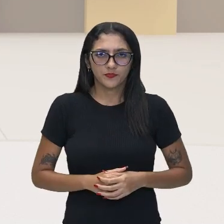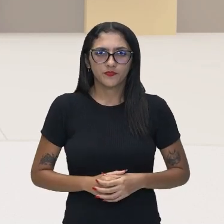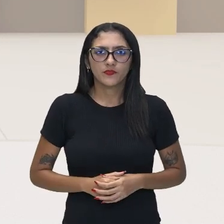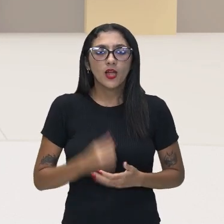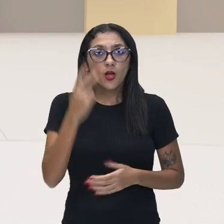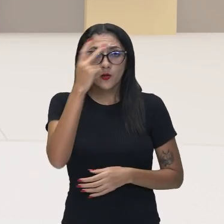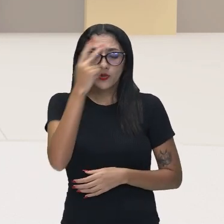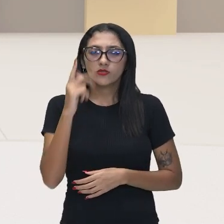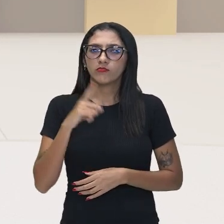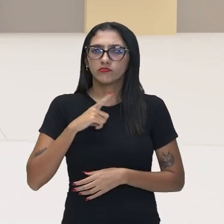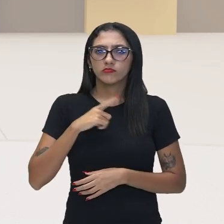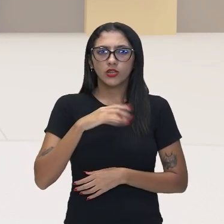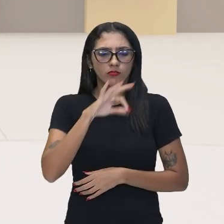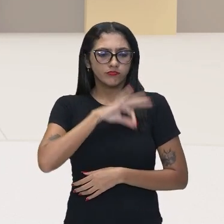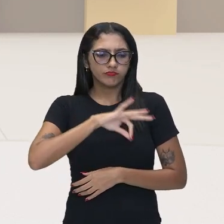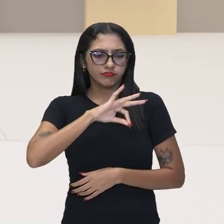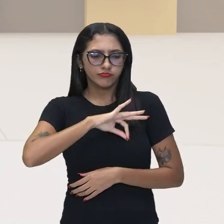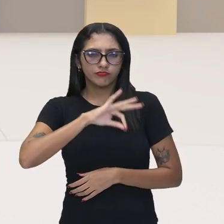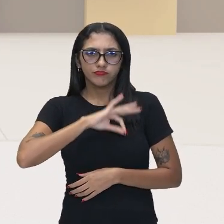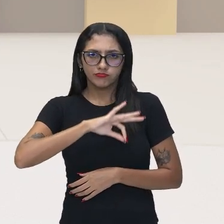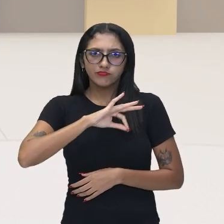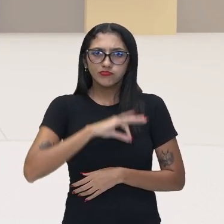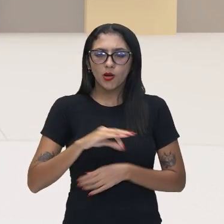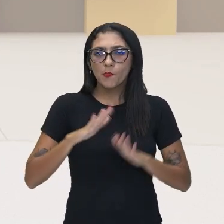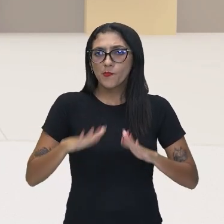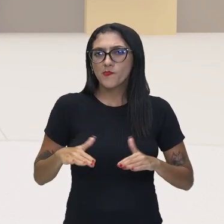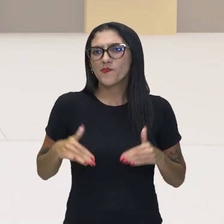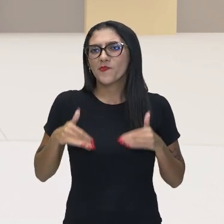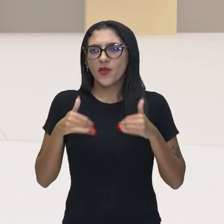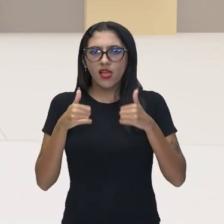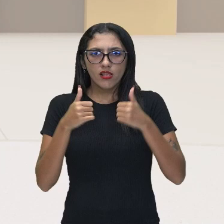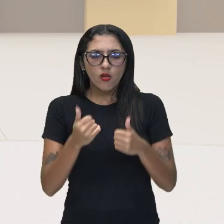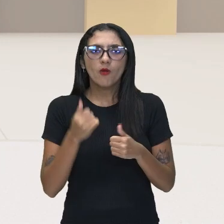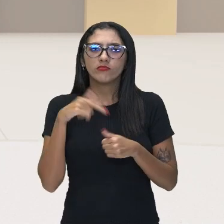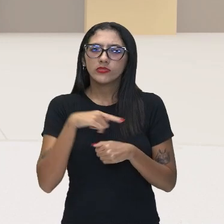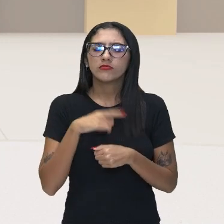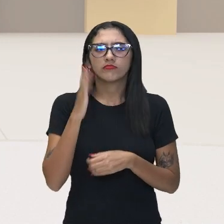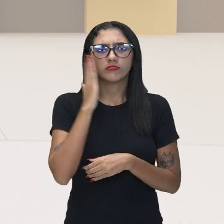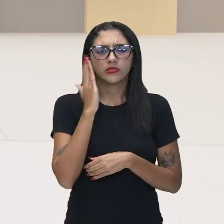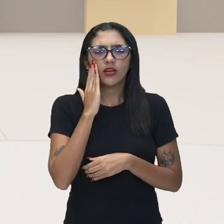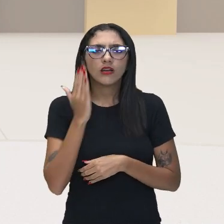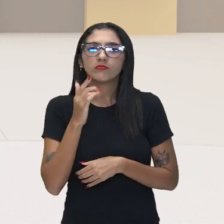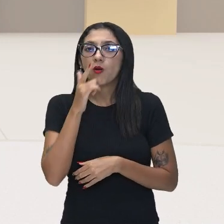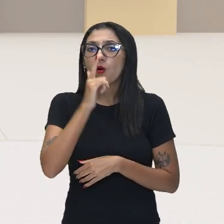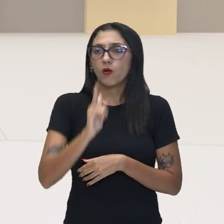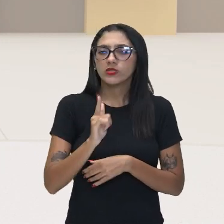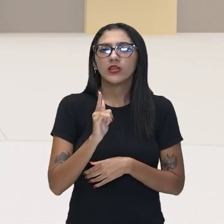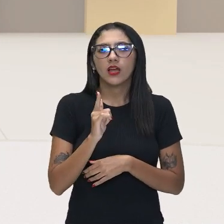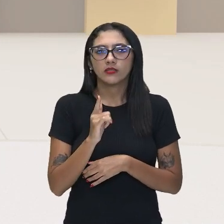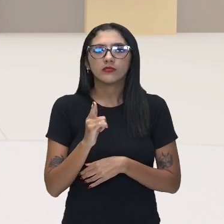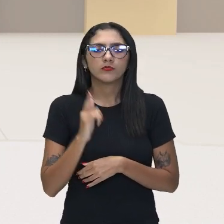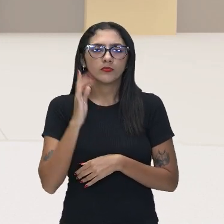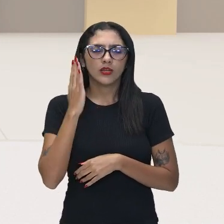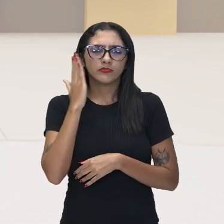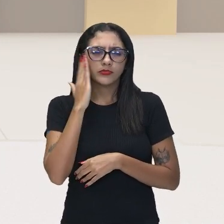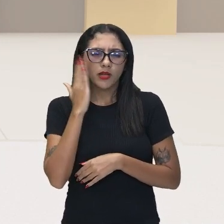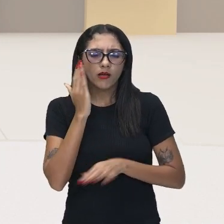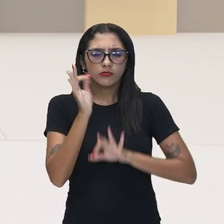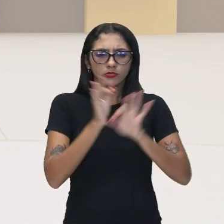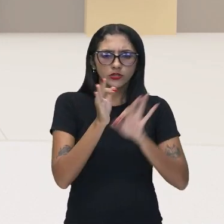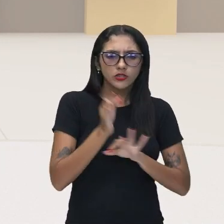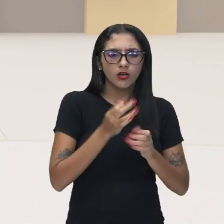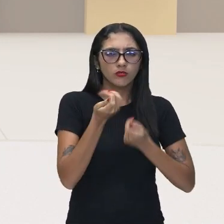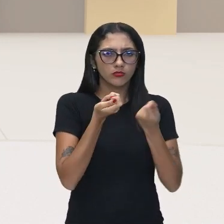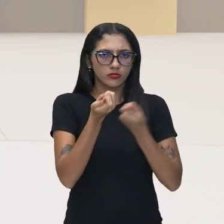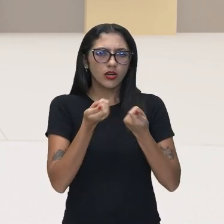ganham mais, né, que têm uma renda maior, ela consegue, né, trabalhar ali com o dinheiro de maneira muito